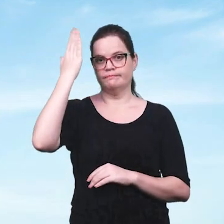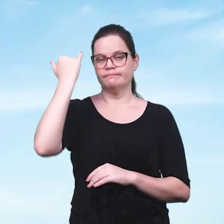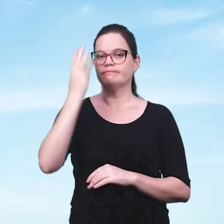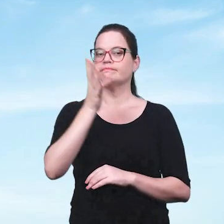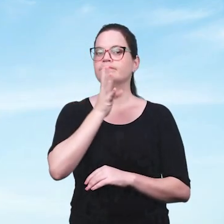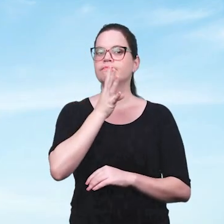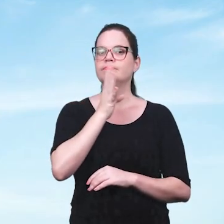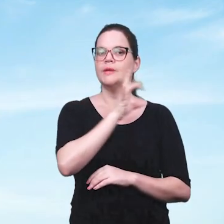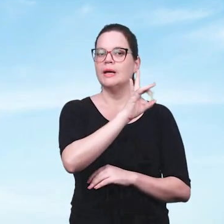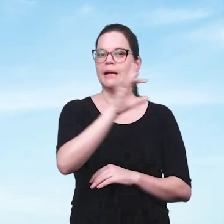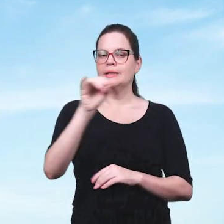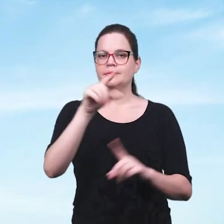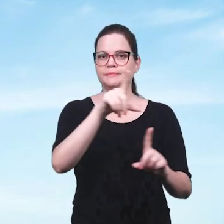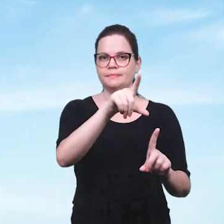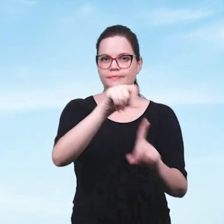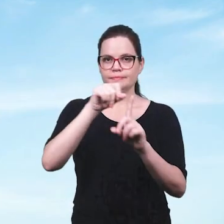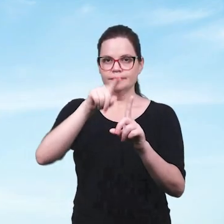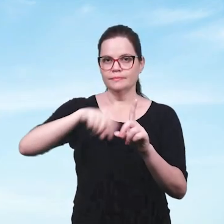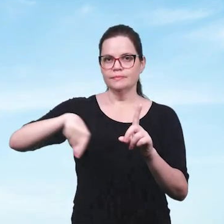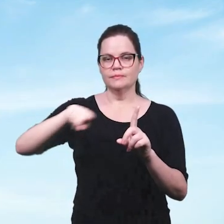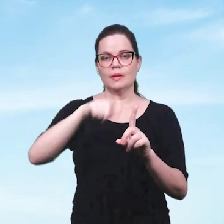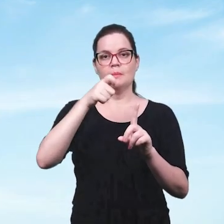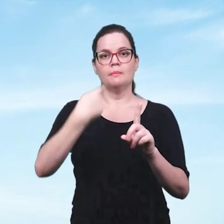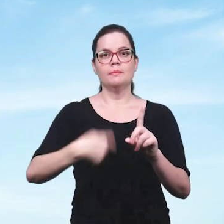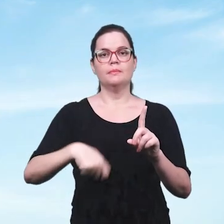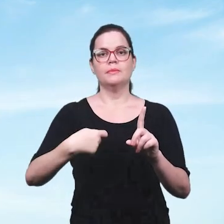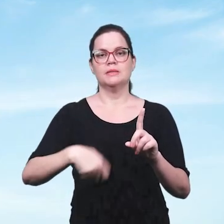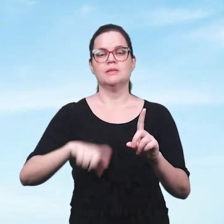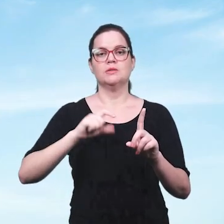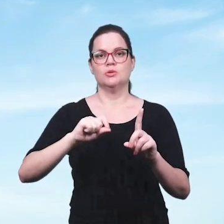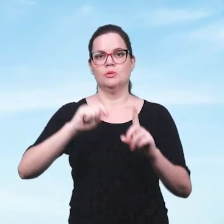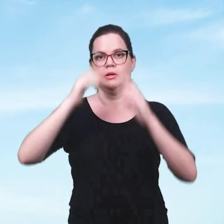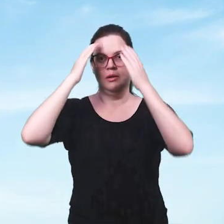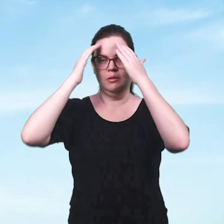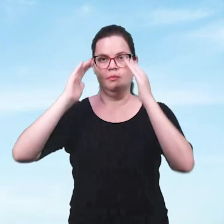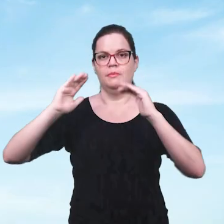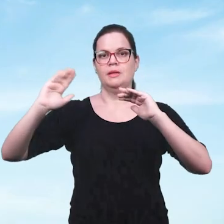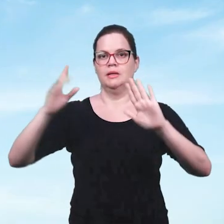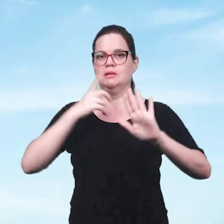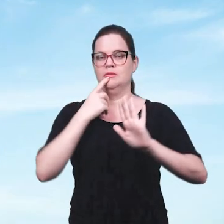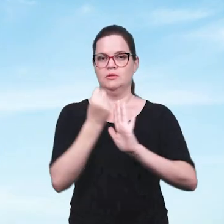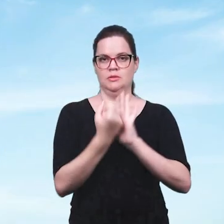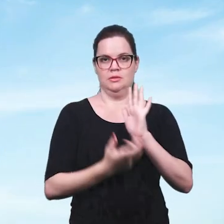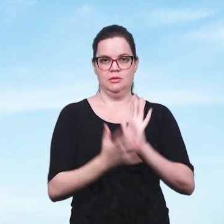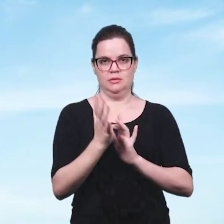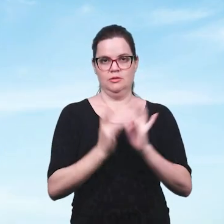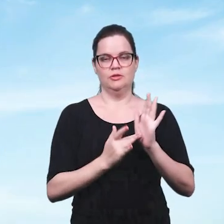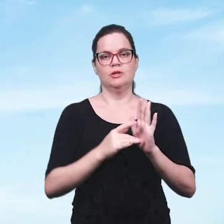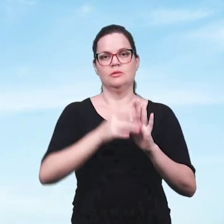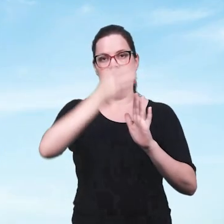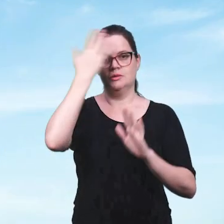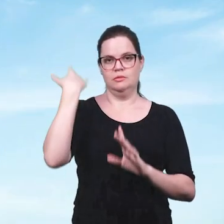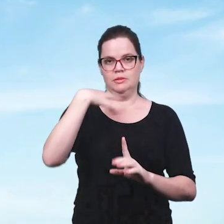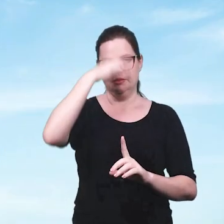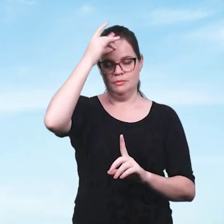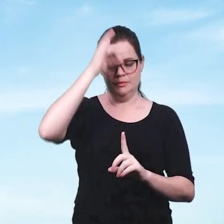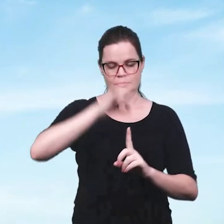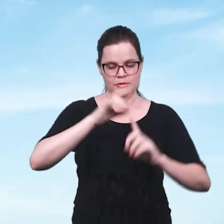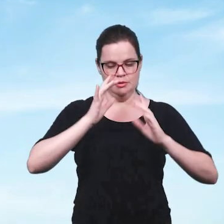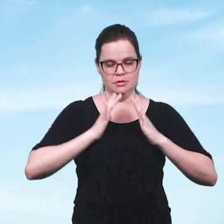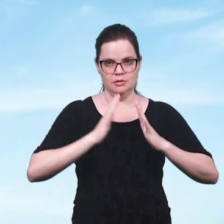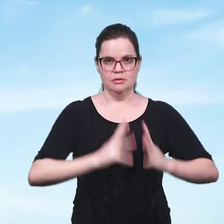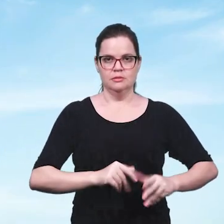Deus Pai, em santificação do Espírito, para a obediência e aspersão do sangue de Jesus Cristo, graça e